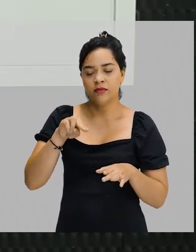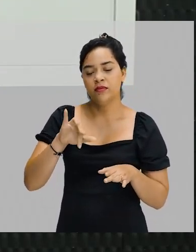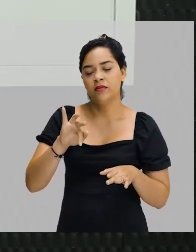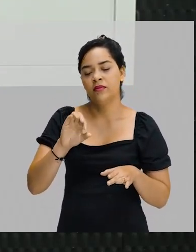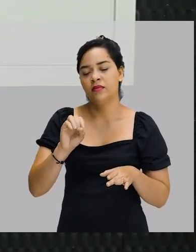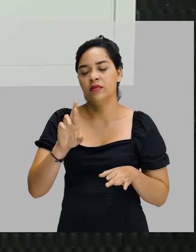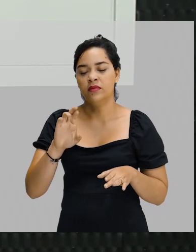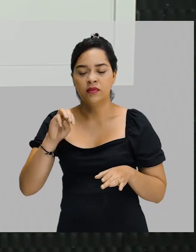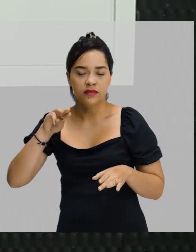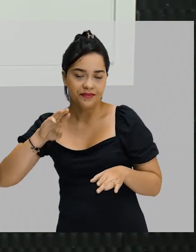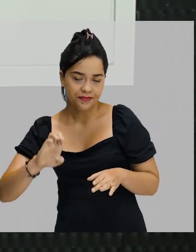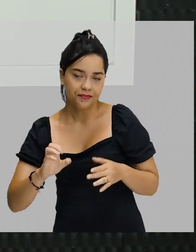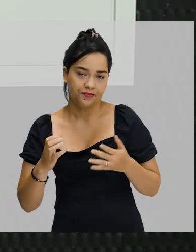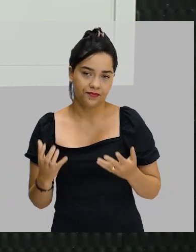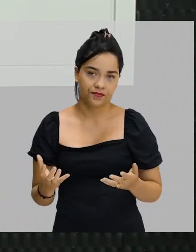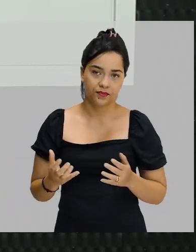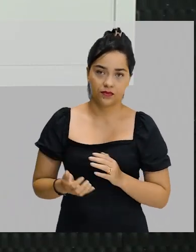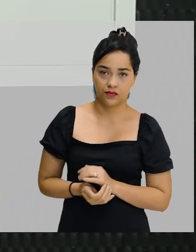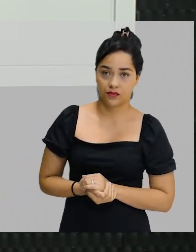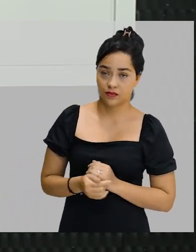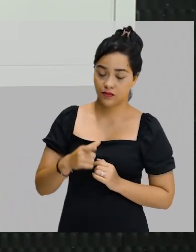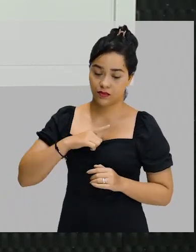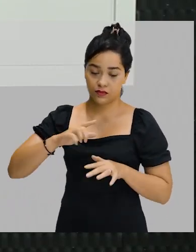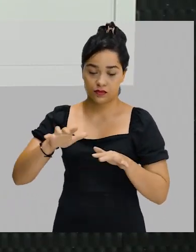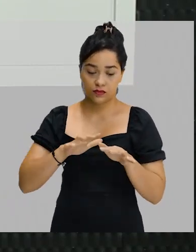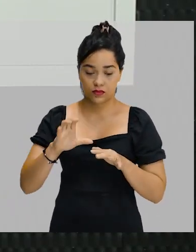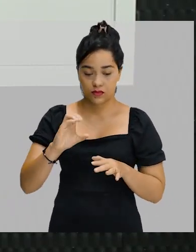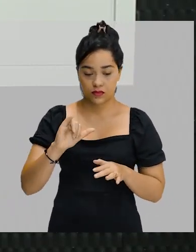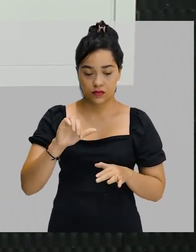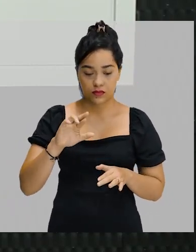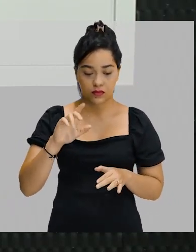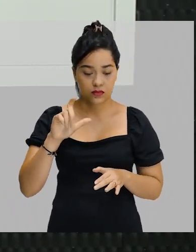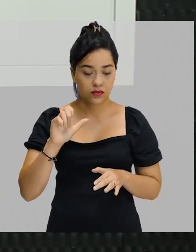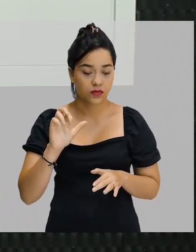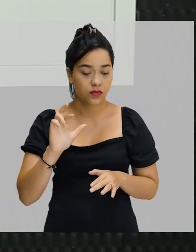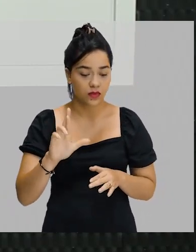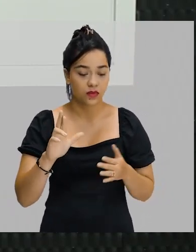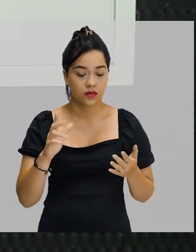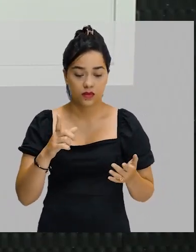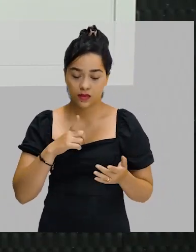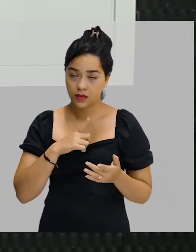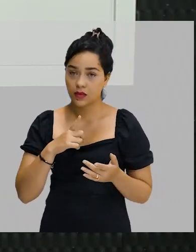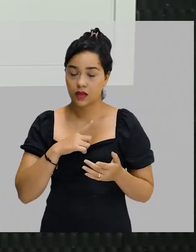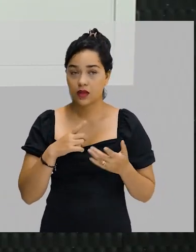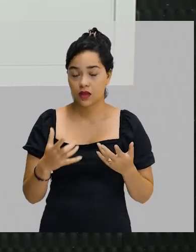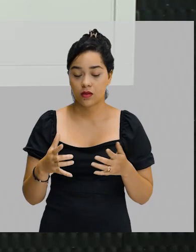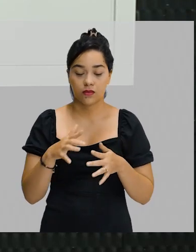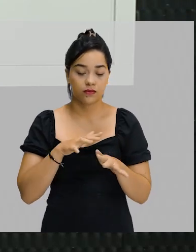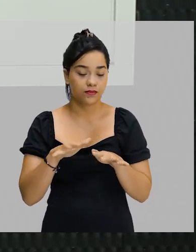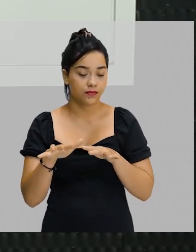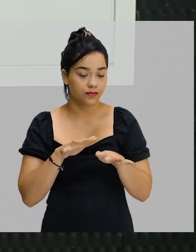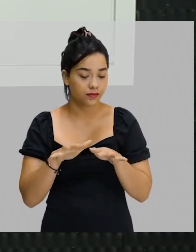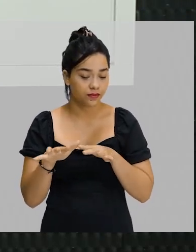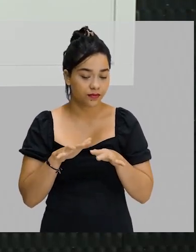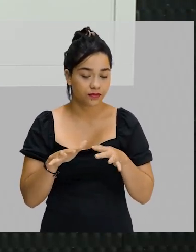Então, certo? O movimento circular, no caso, né? O movimento circular uniforme. Então, o movimento